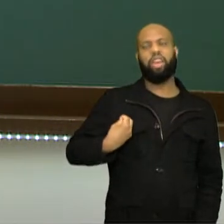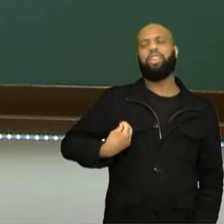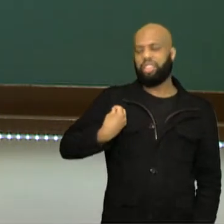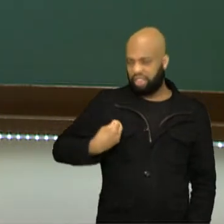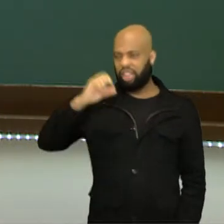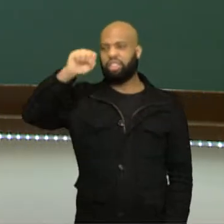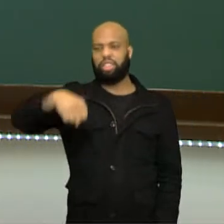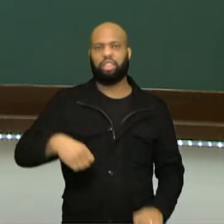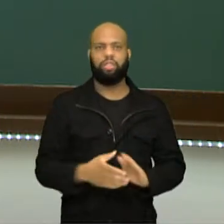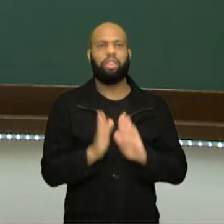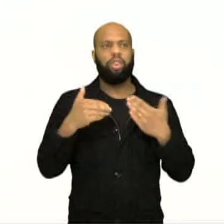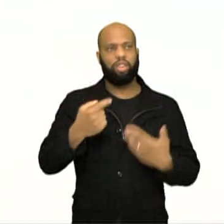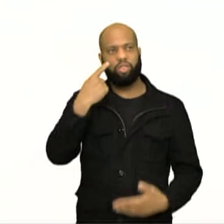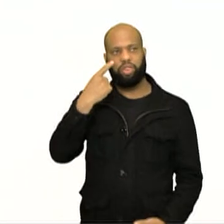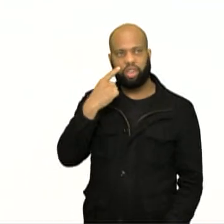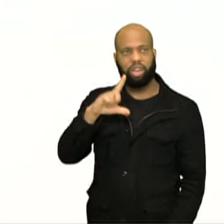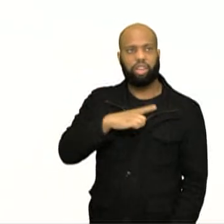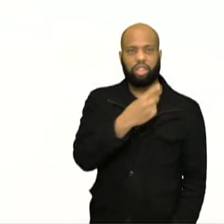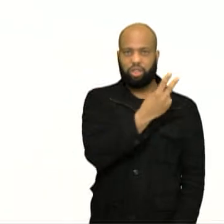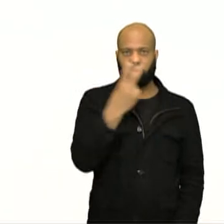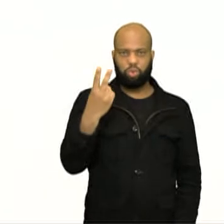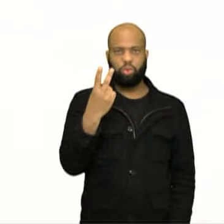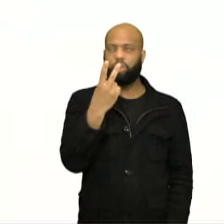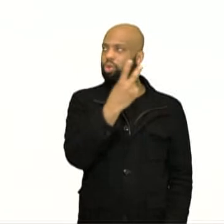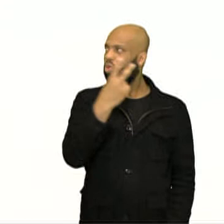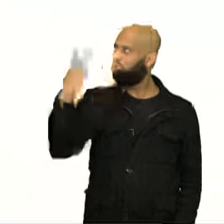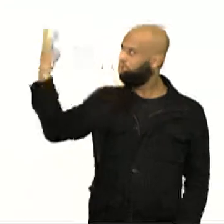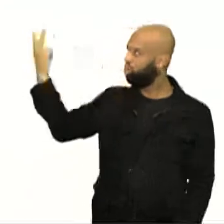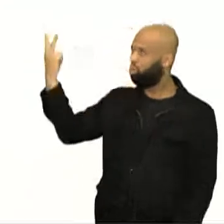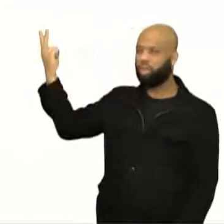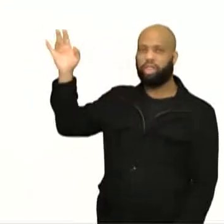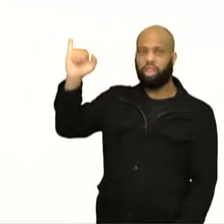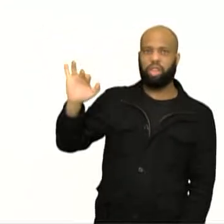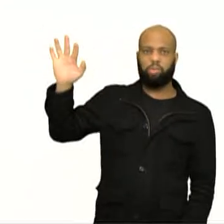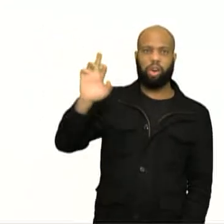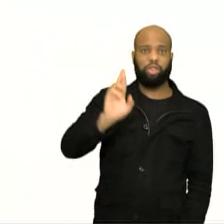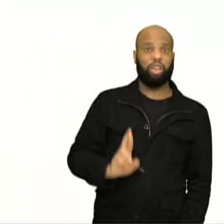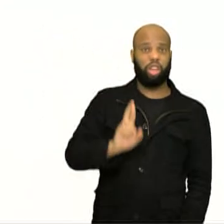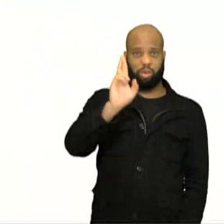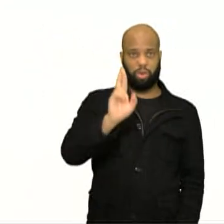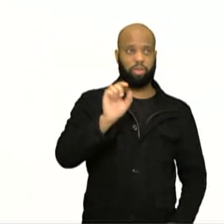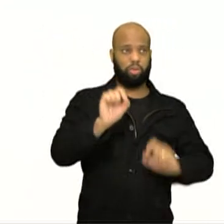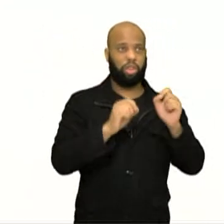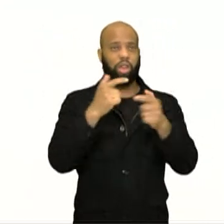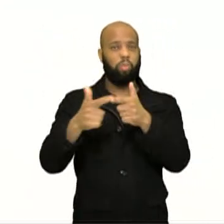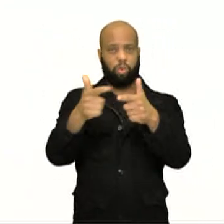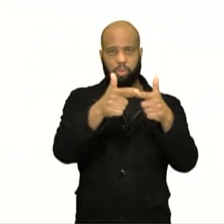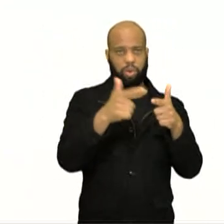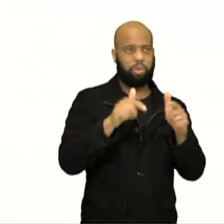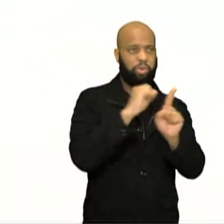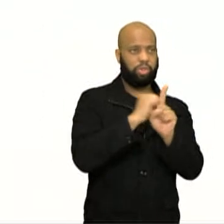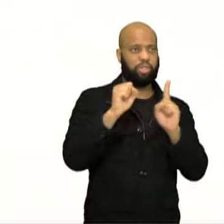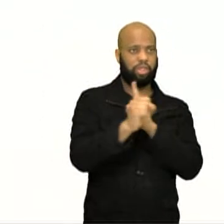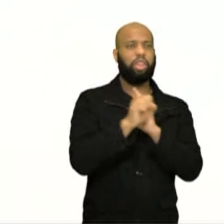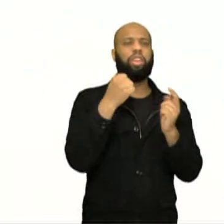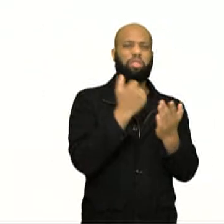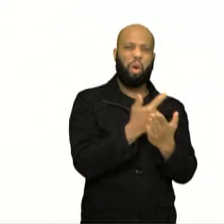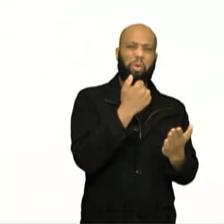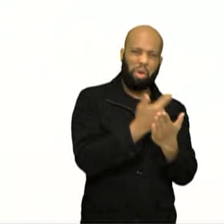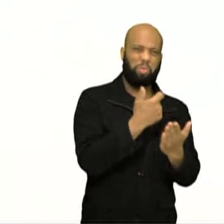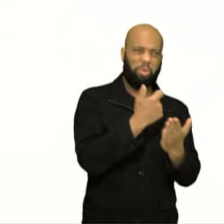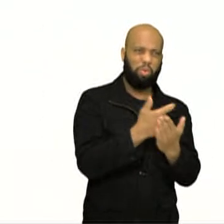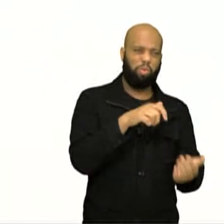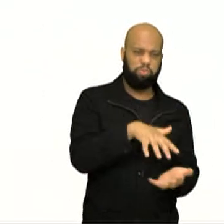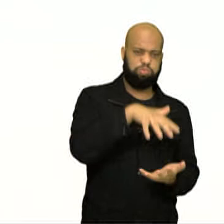gente tem duas imagens representando justamente esses problemas sociais. O consumismo desenfreado,